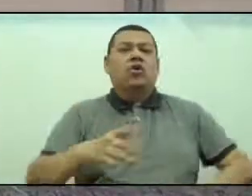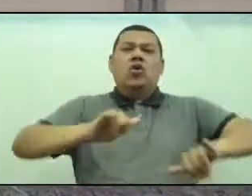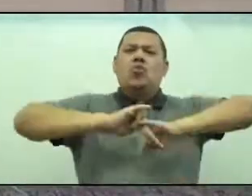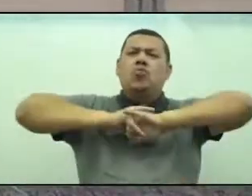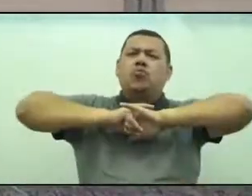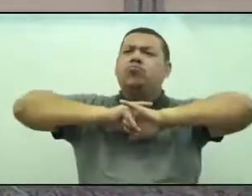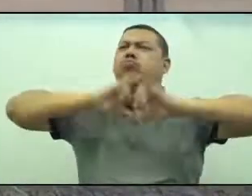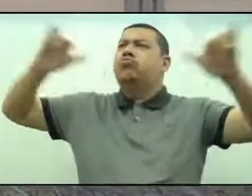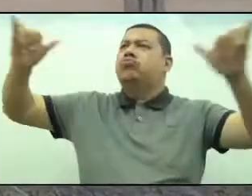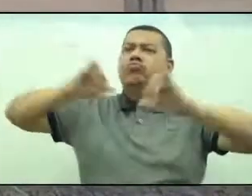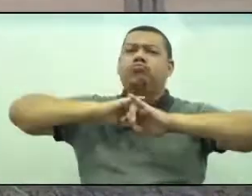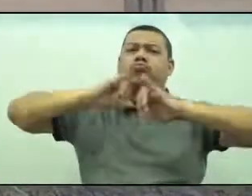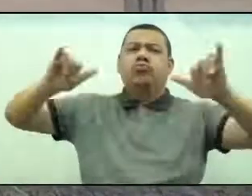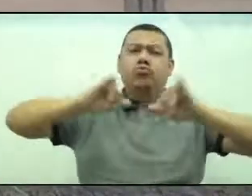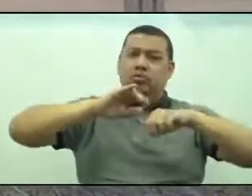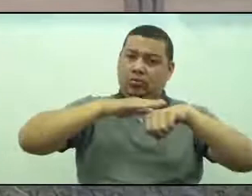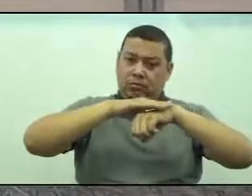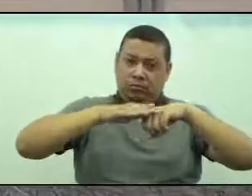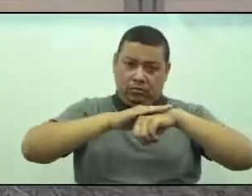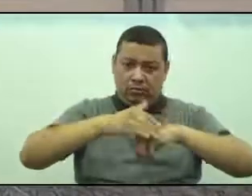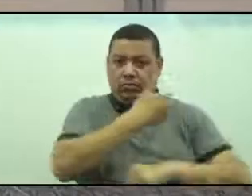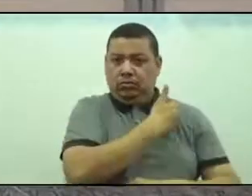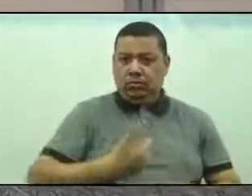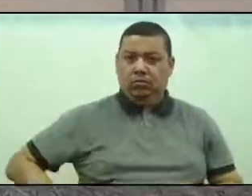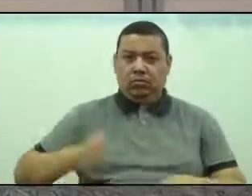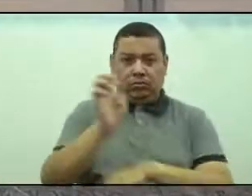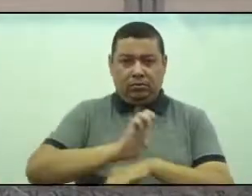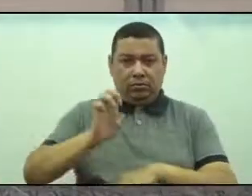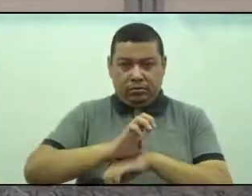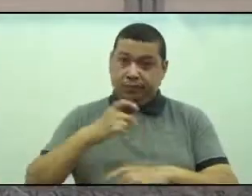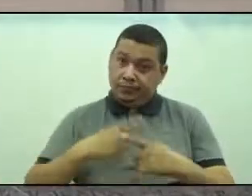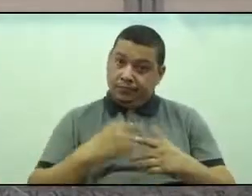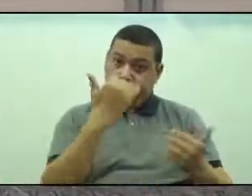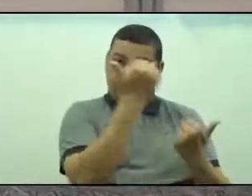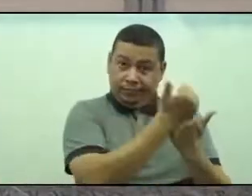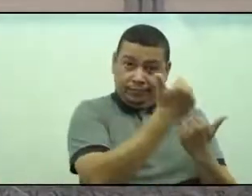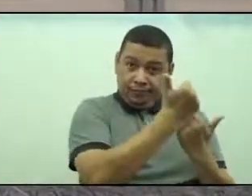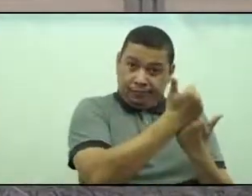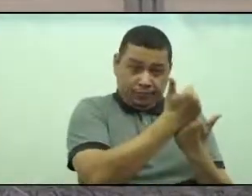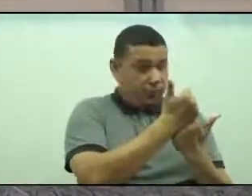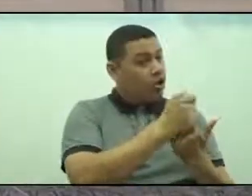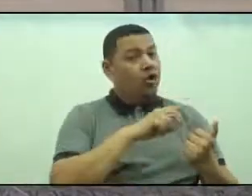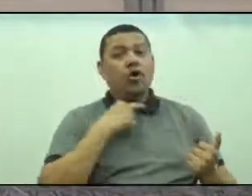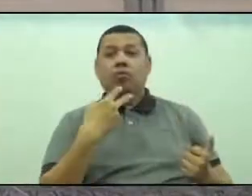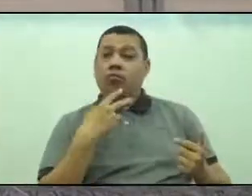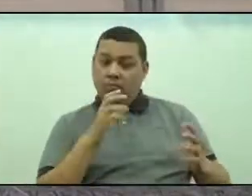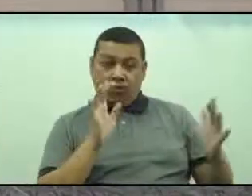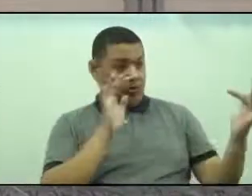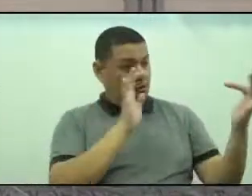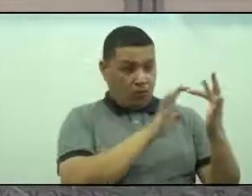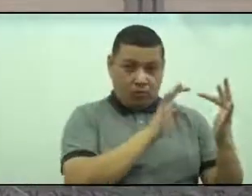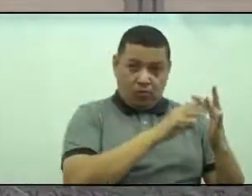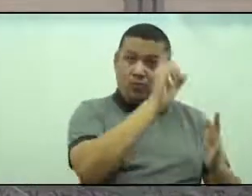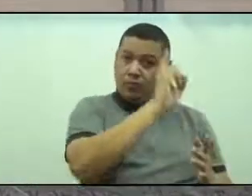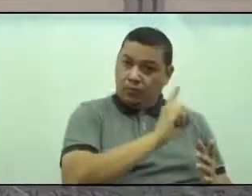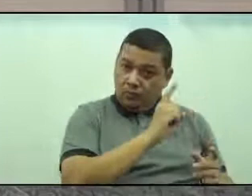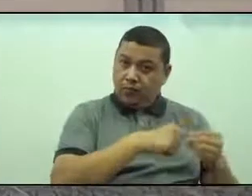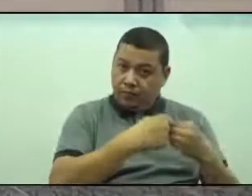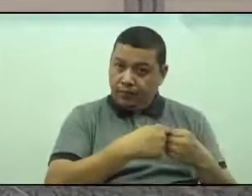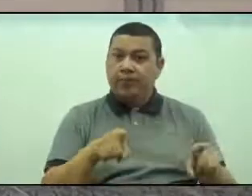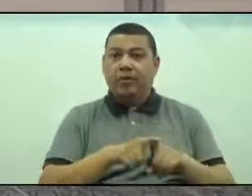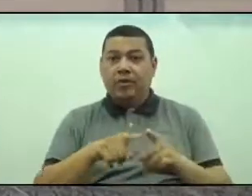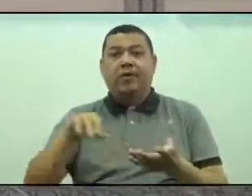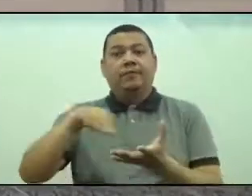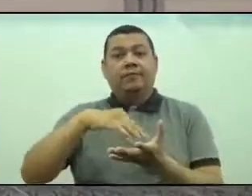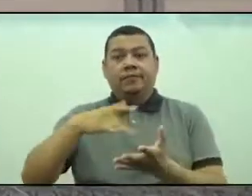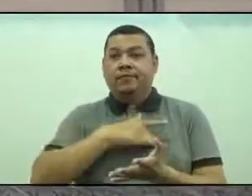do estado. Sim. Em relação ao hospital de campanha que o senhor disse, a gente tem acesso ao diretor do hospital, nós temos acesso ao secretário municipal de saúde e ao próprio